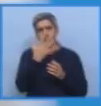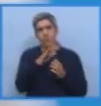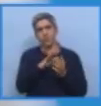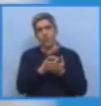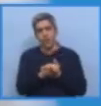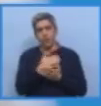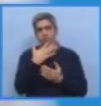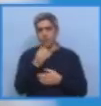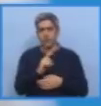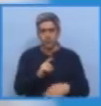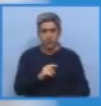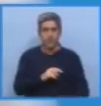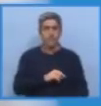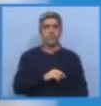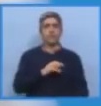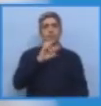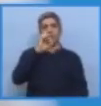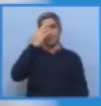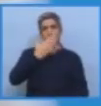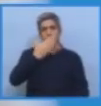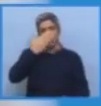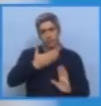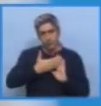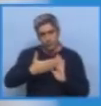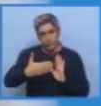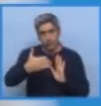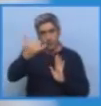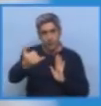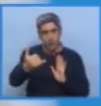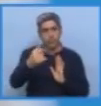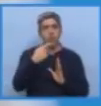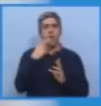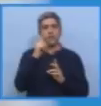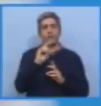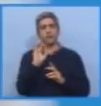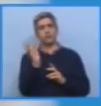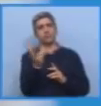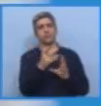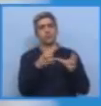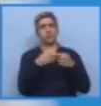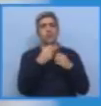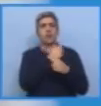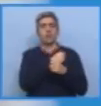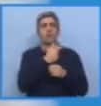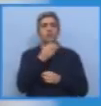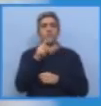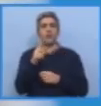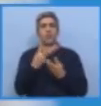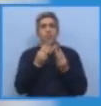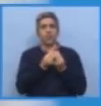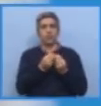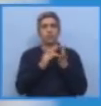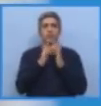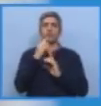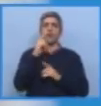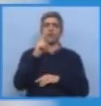não acreditarei." 8 dias depois, estavam os discípulos outra vez em casa e Tomé com eles. Veio